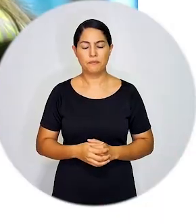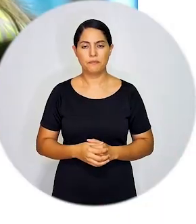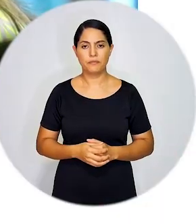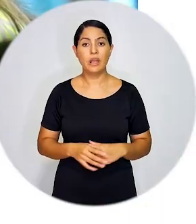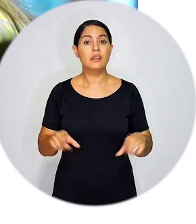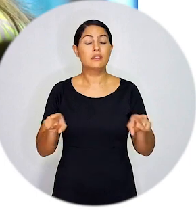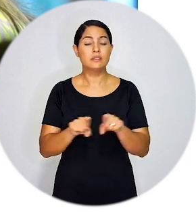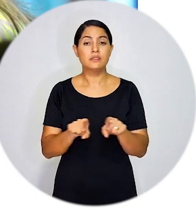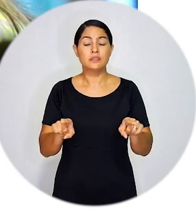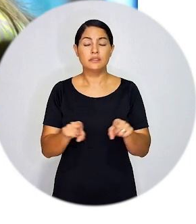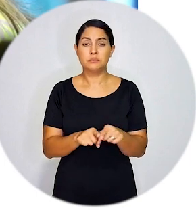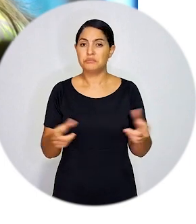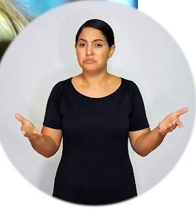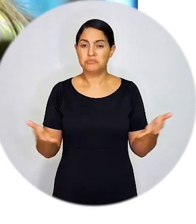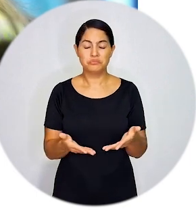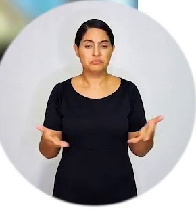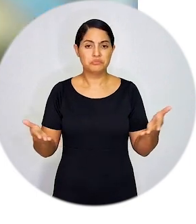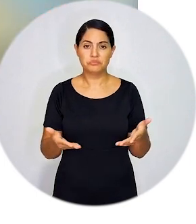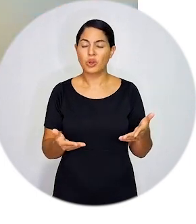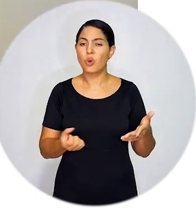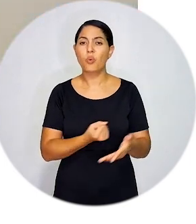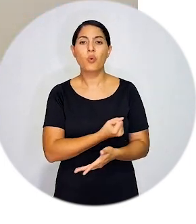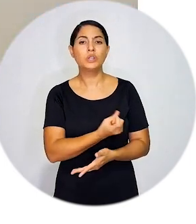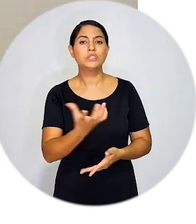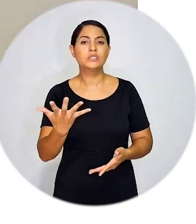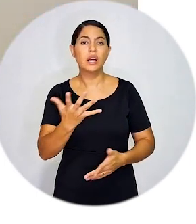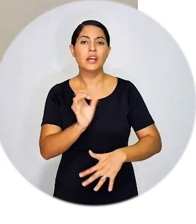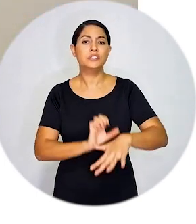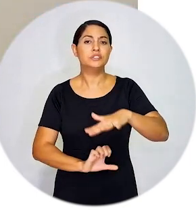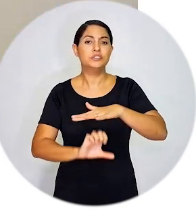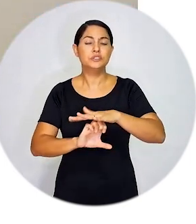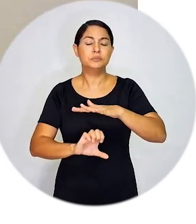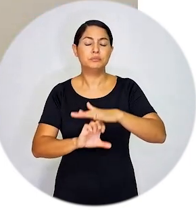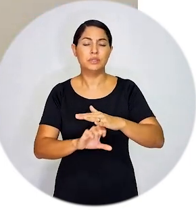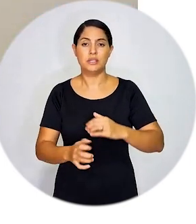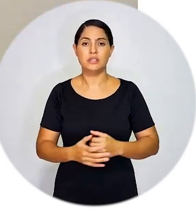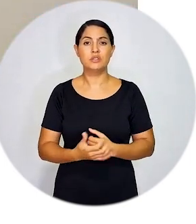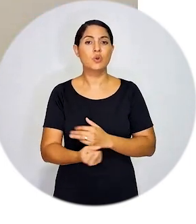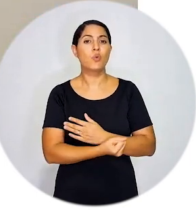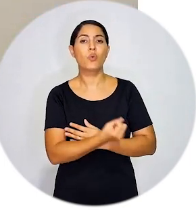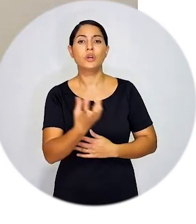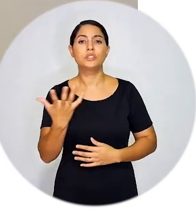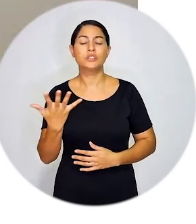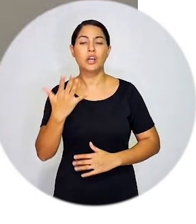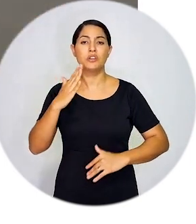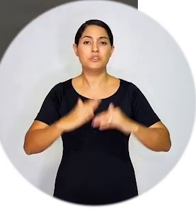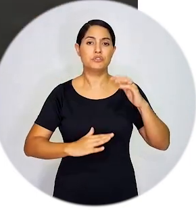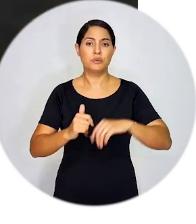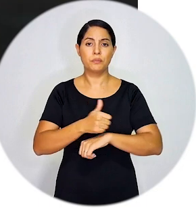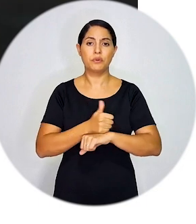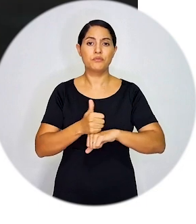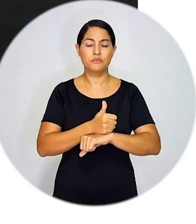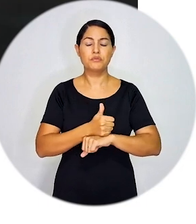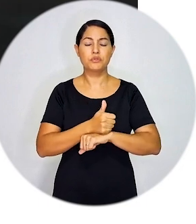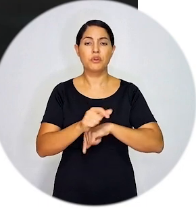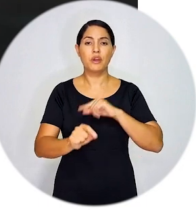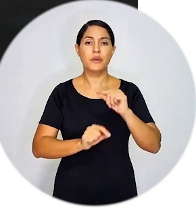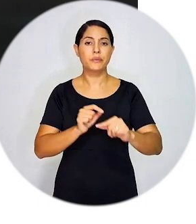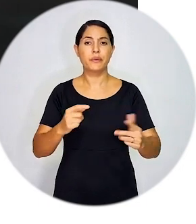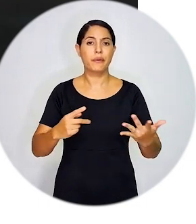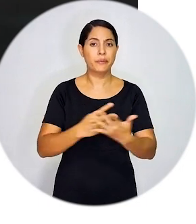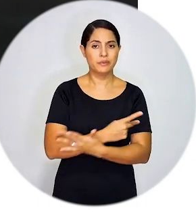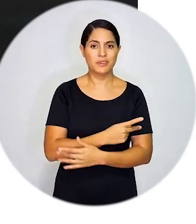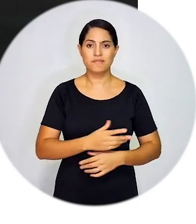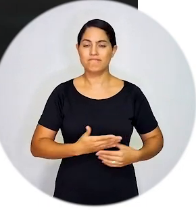Há um sem número hoje de empresas, de profissionais que